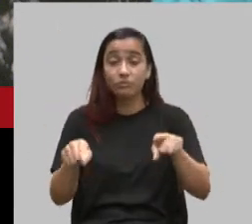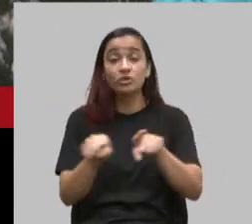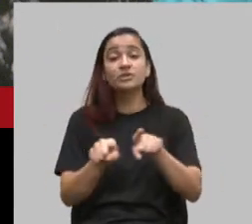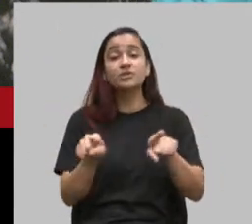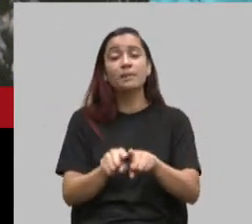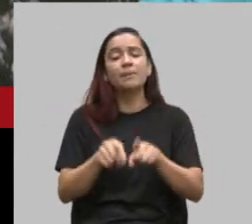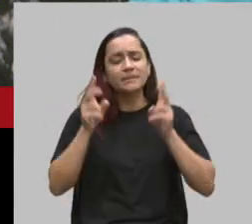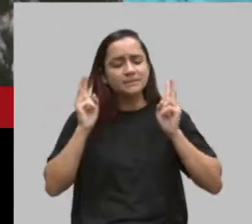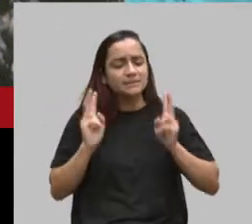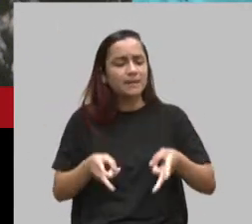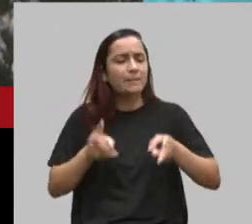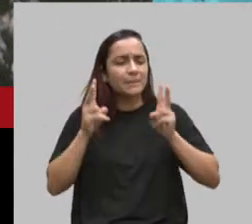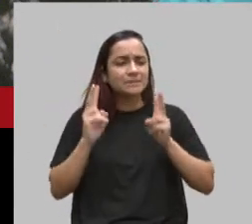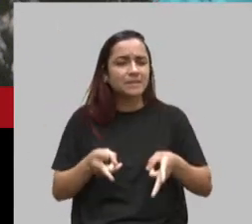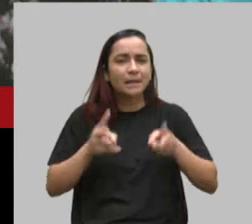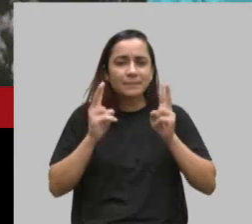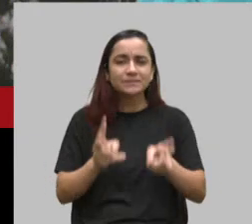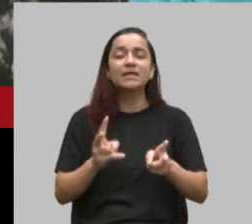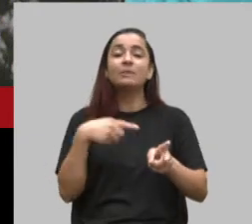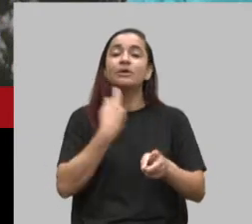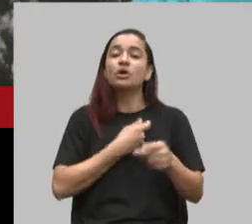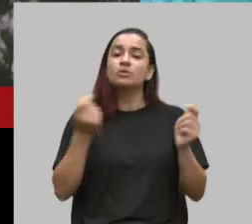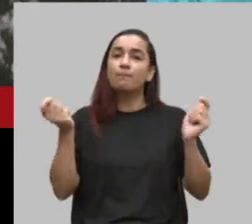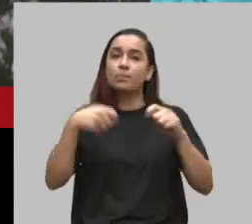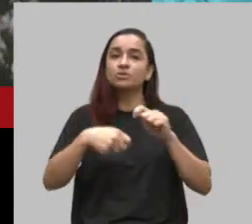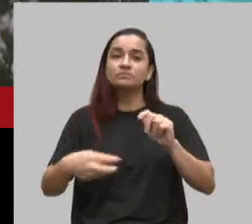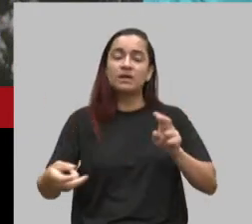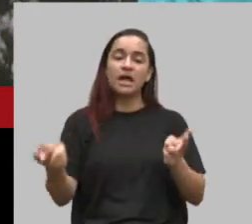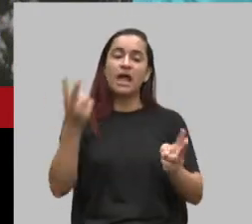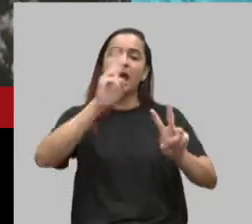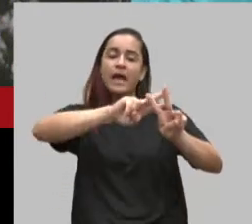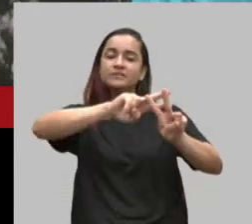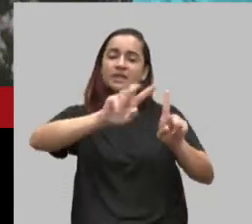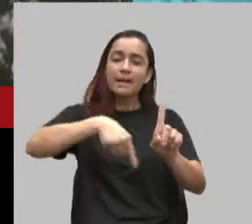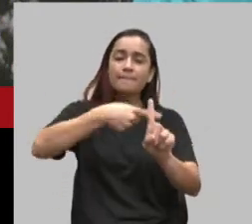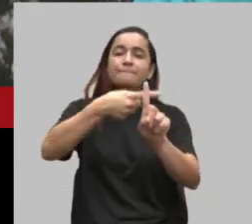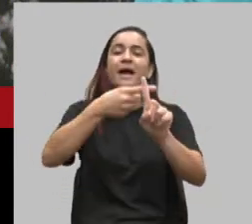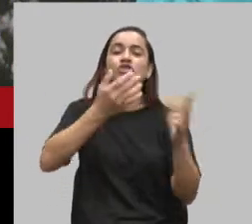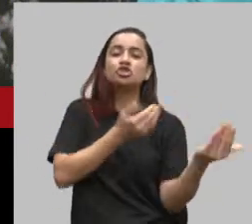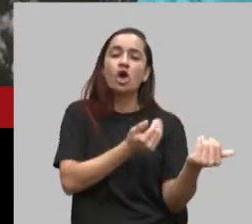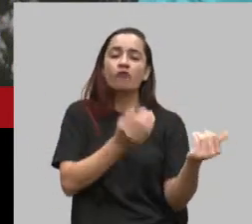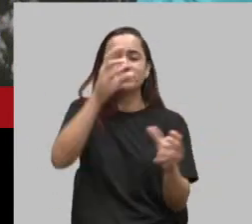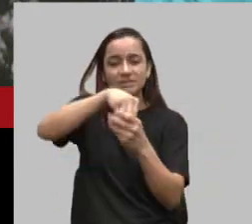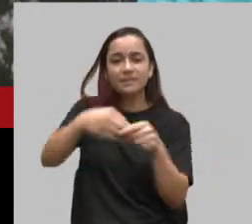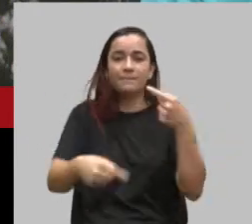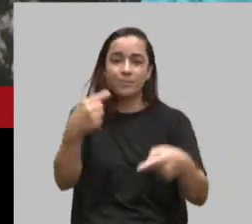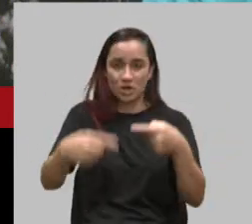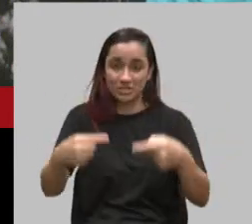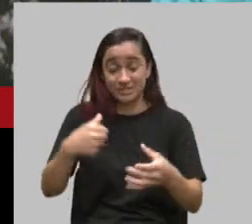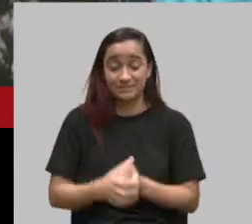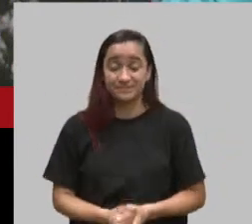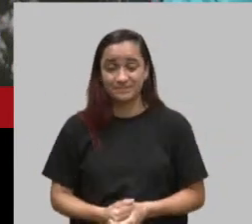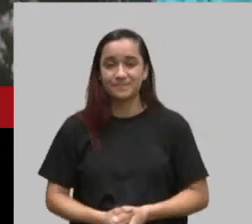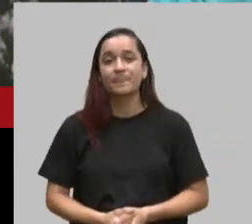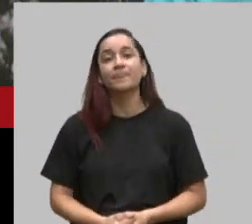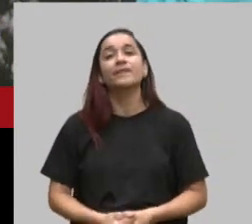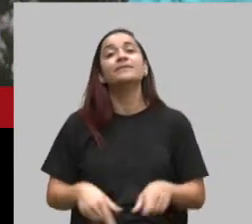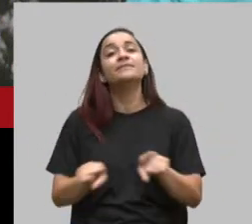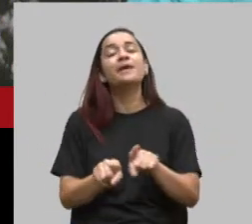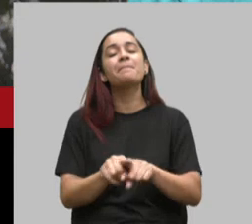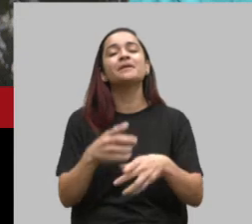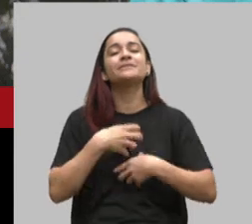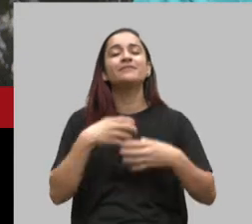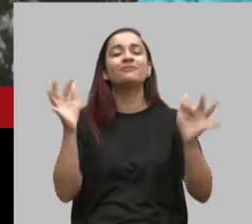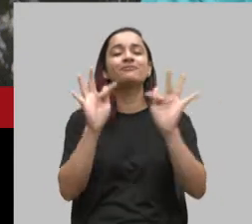sempre levantar a hash demais jovens na política e outra coisa que eu fico muito feliz é que essa mesa está